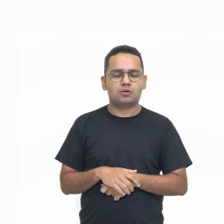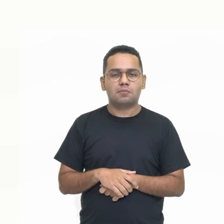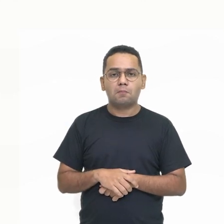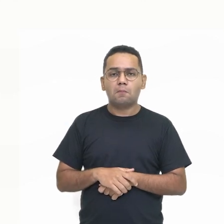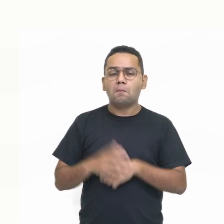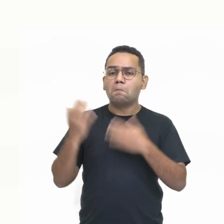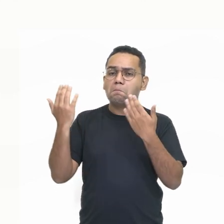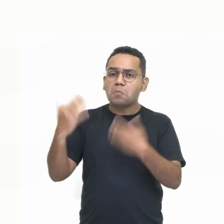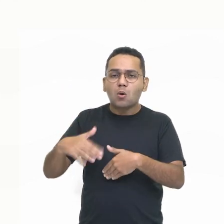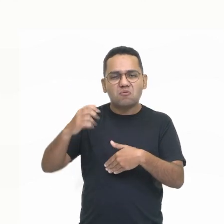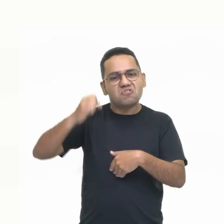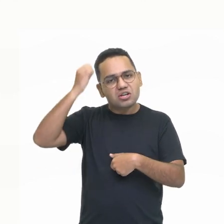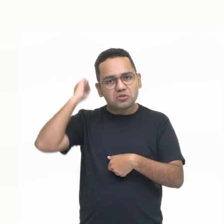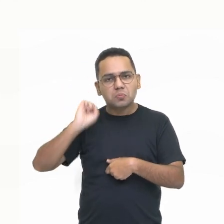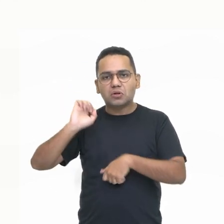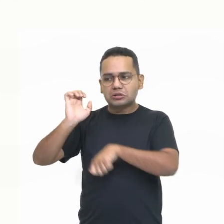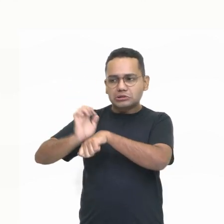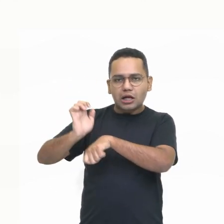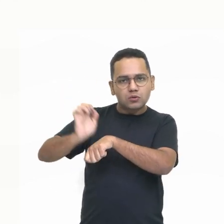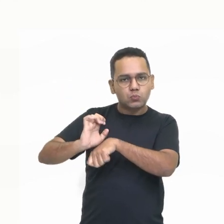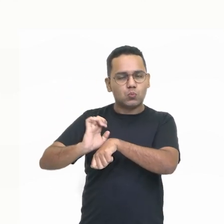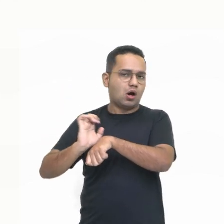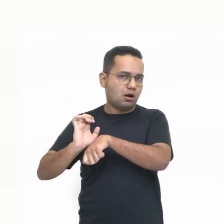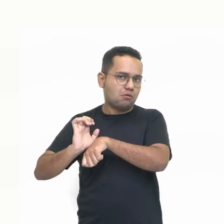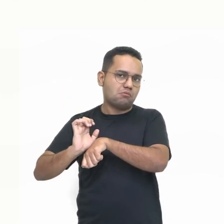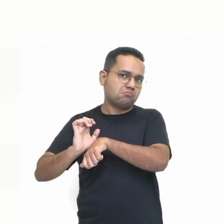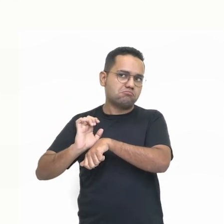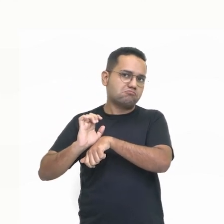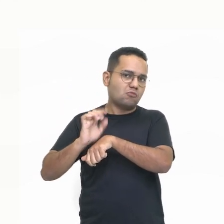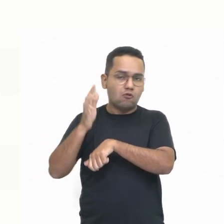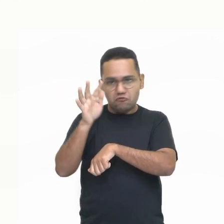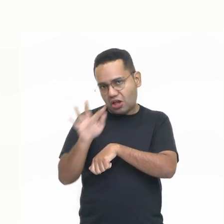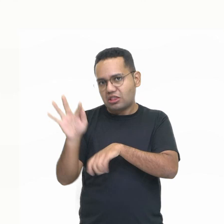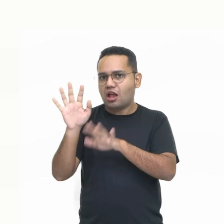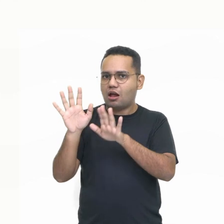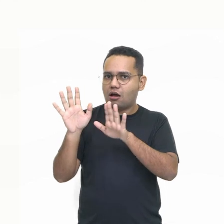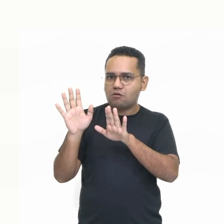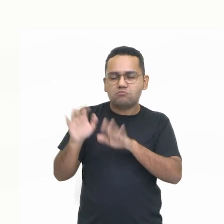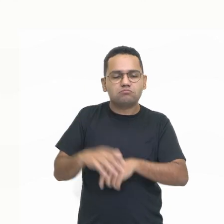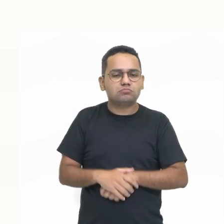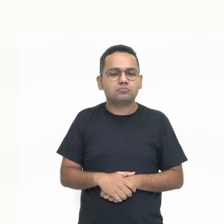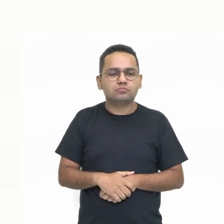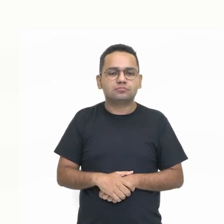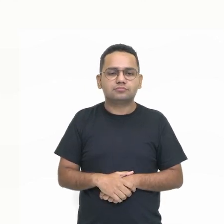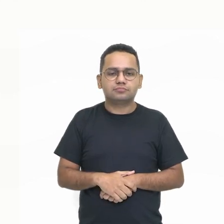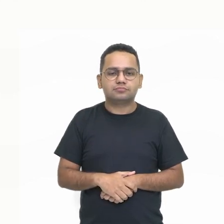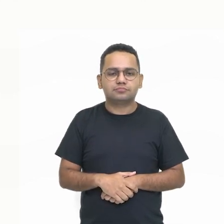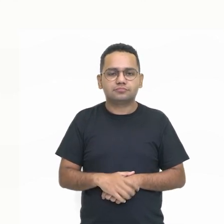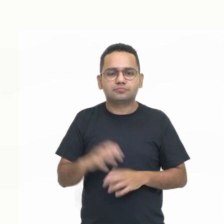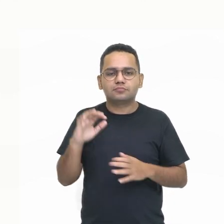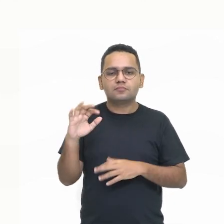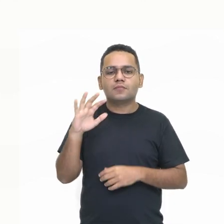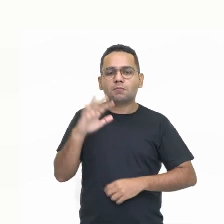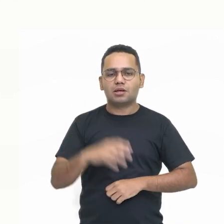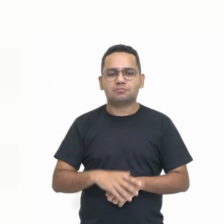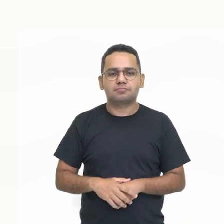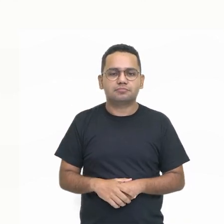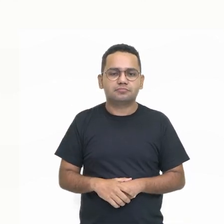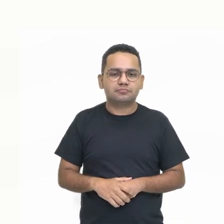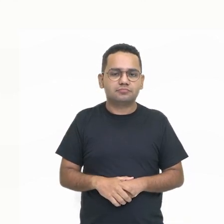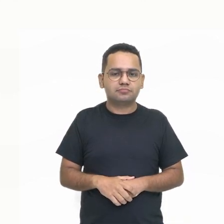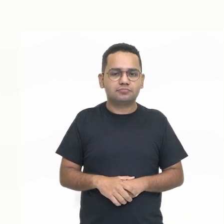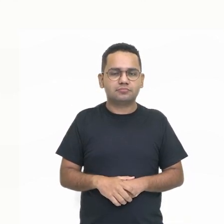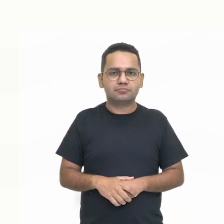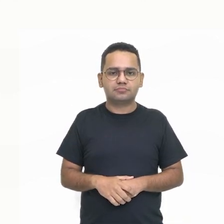a relação entre o trabalho e a sociedade, ela é importantíssima.